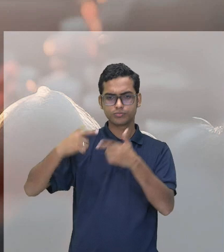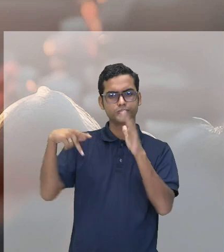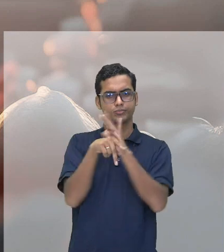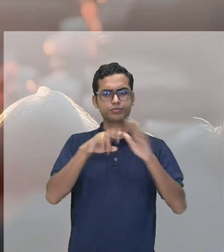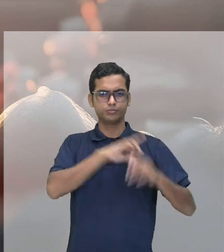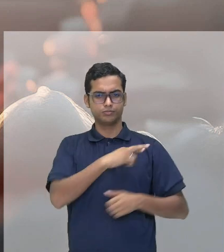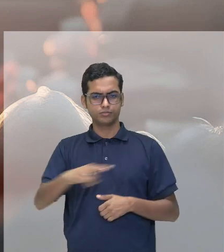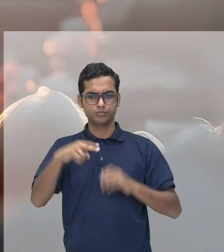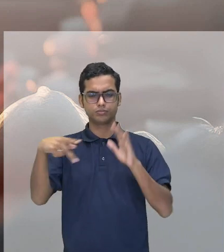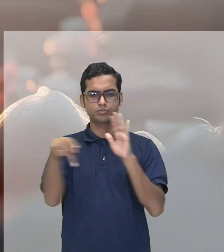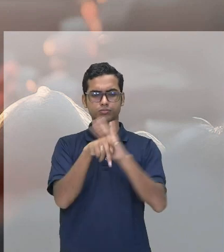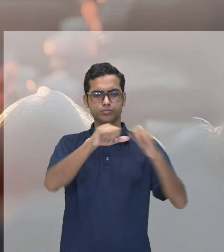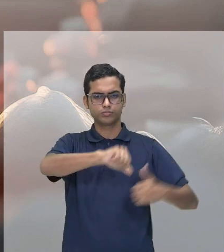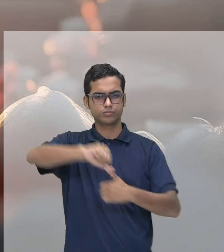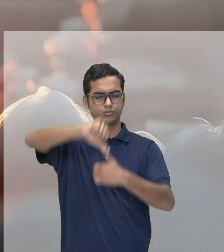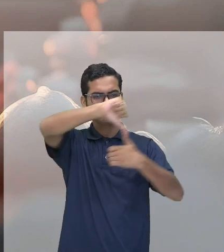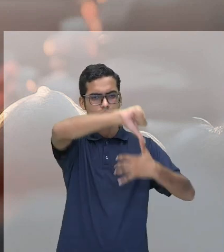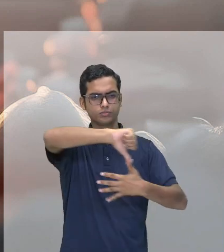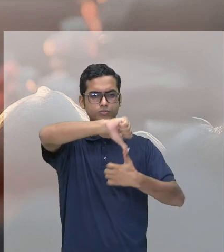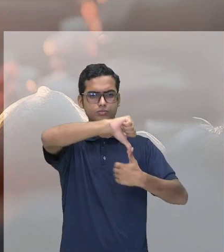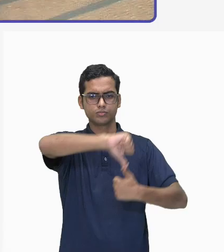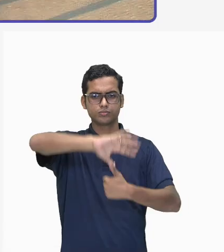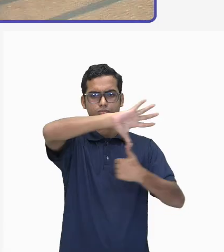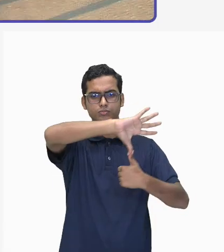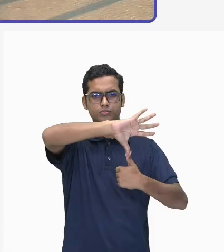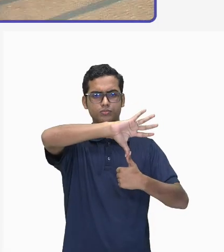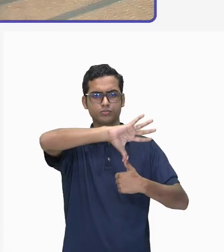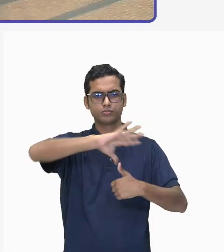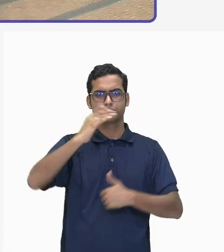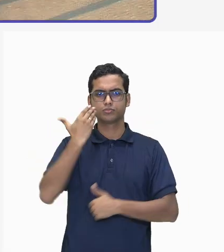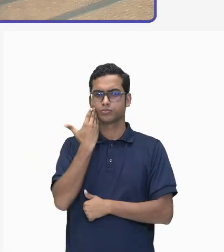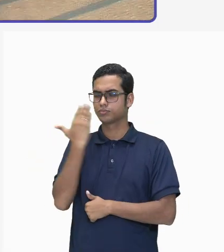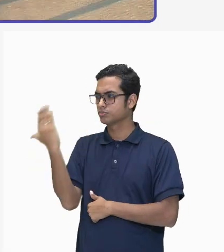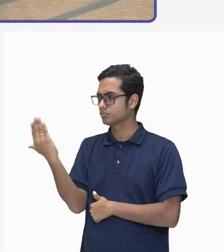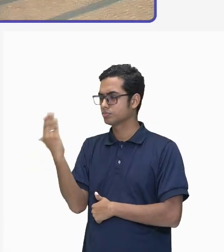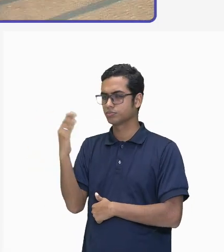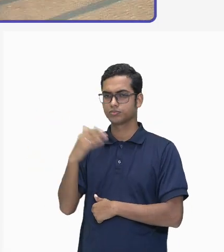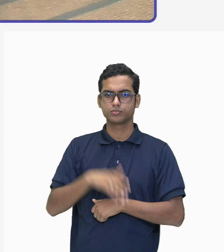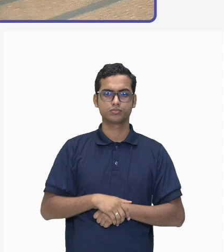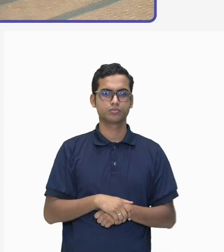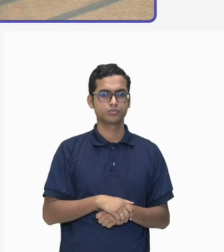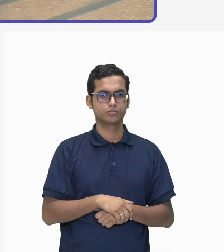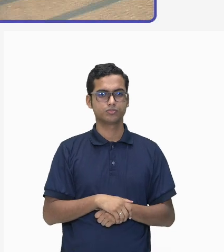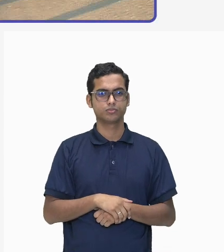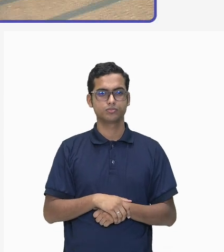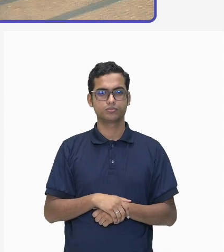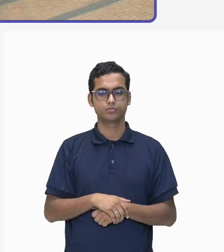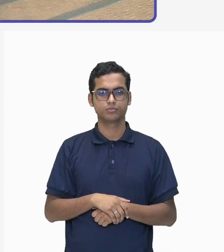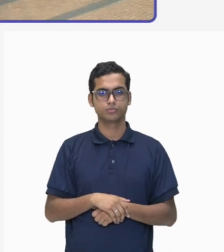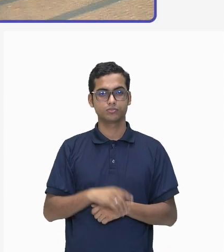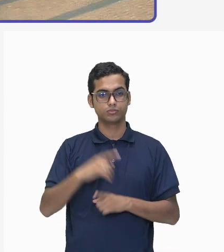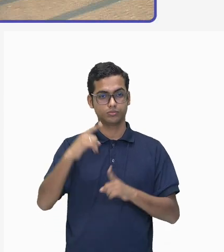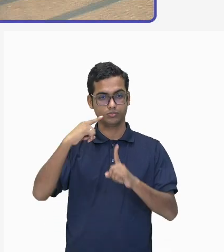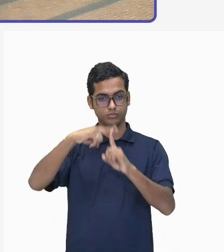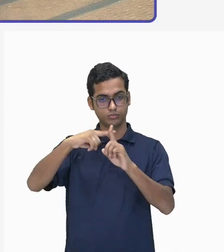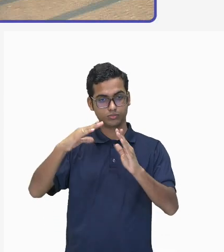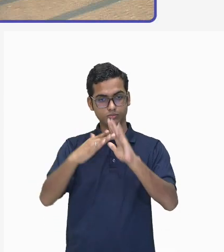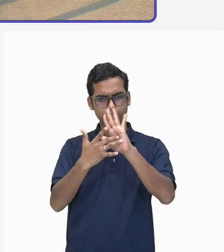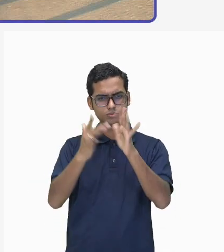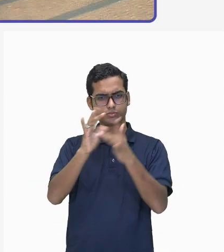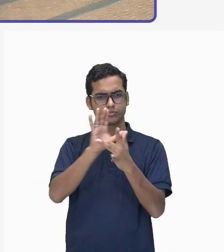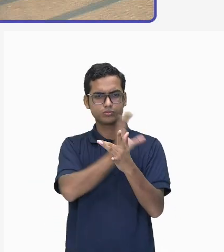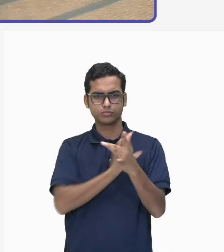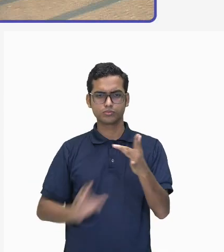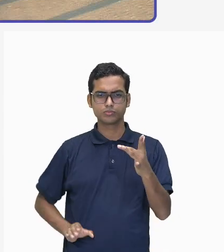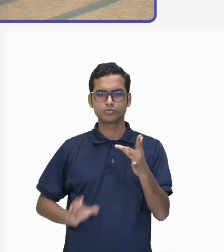região da América do Norte, que é da Igreja de Jesus Cristo dos Últimos Dias. Saindo do contexto das religiões